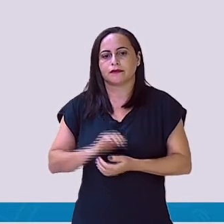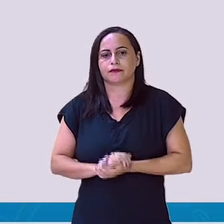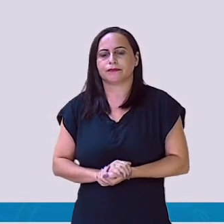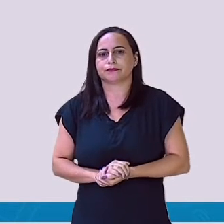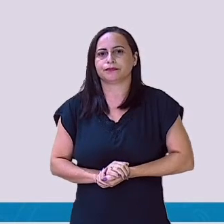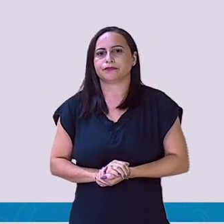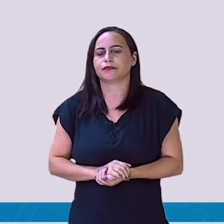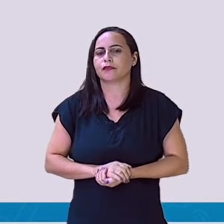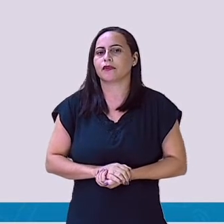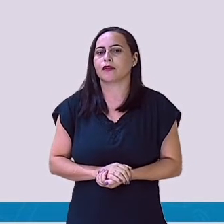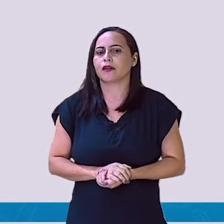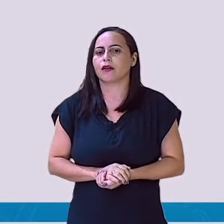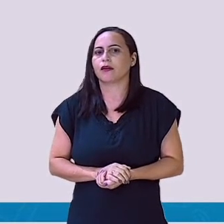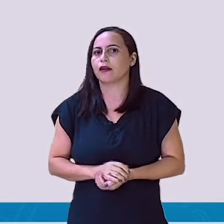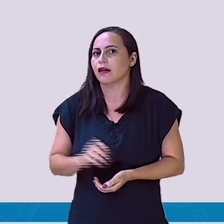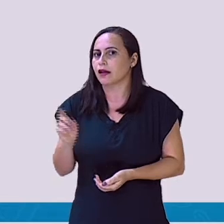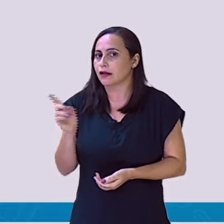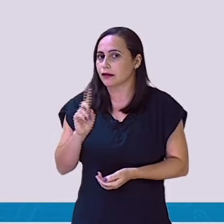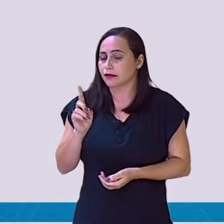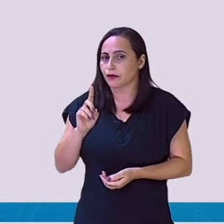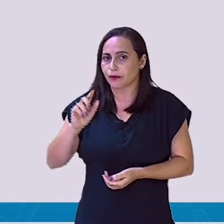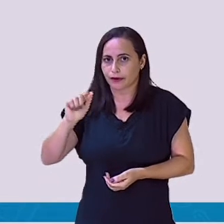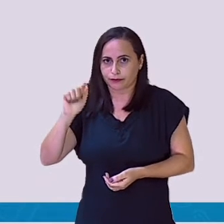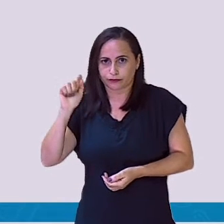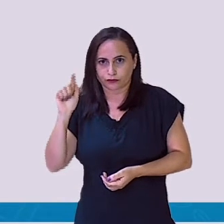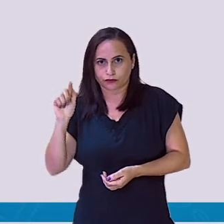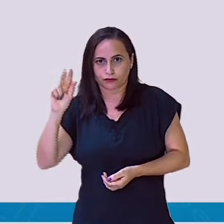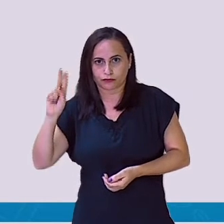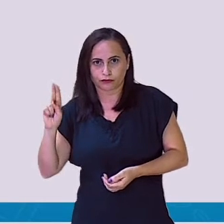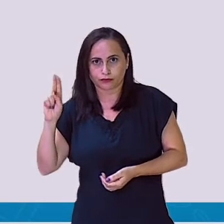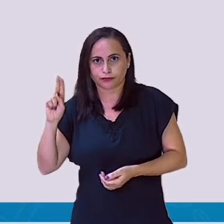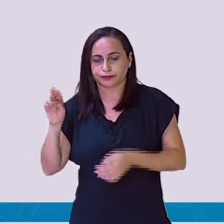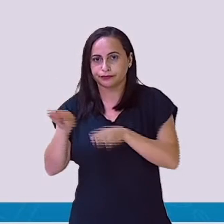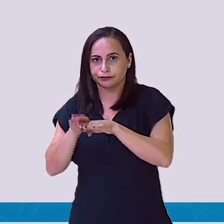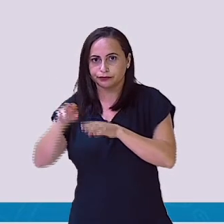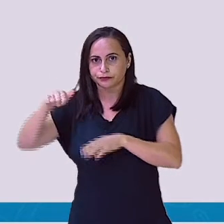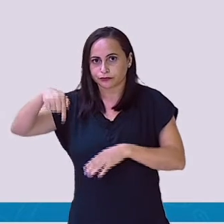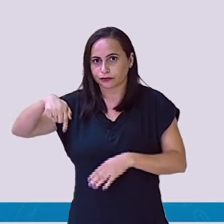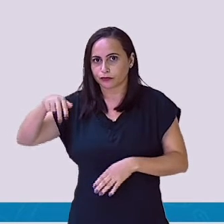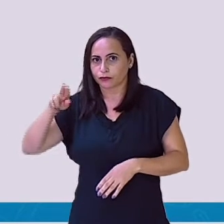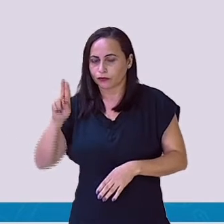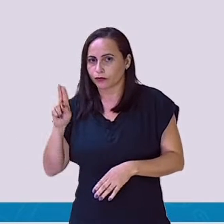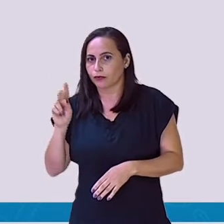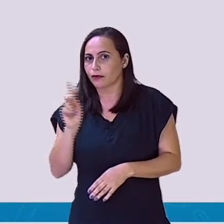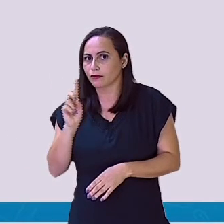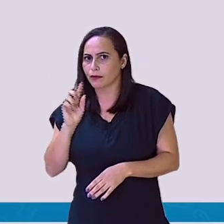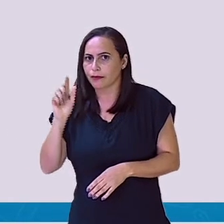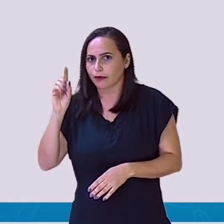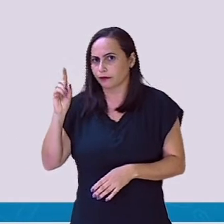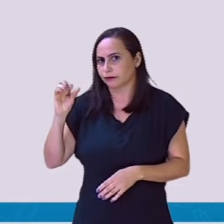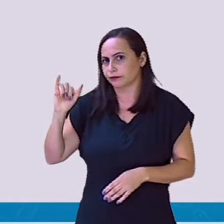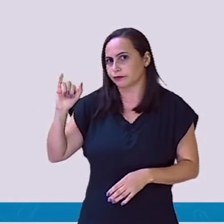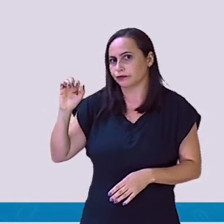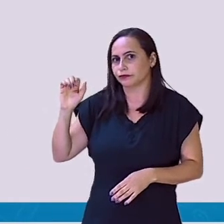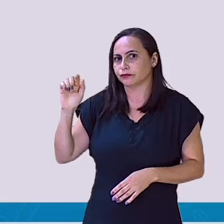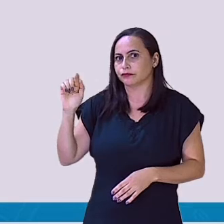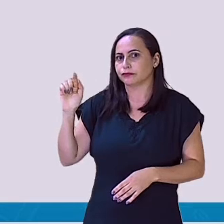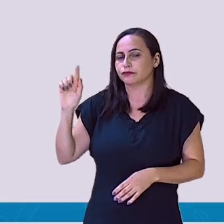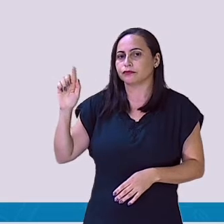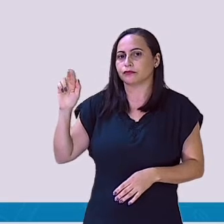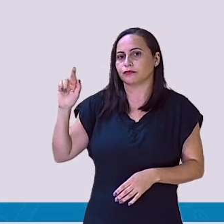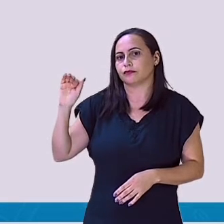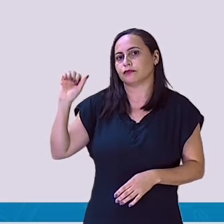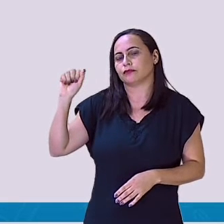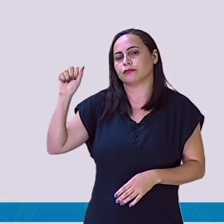QU não são dígrafos. Porque quando nós falamos, por exemplo, linguiça, eu pronuncio o